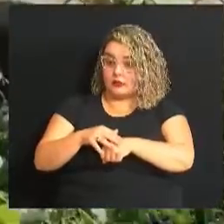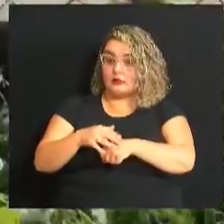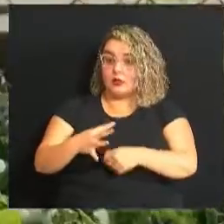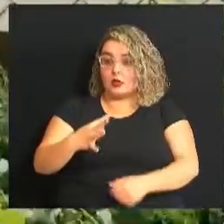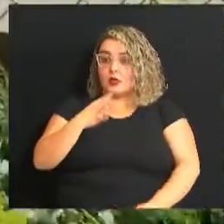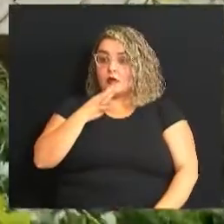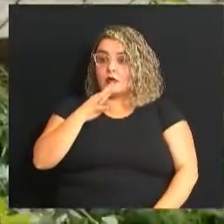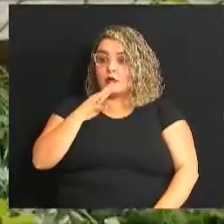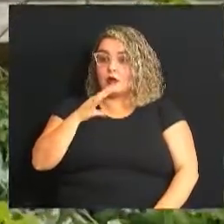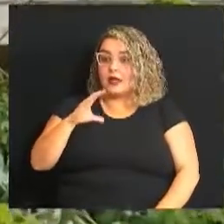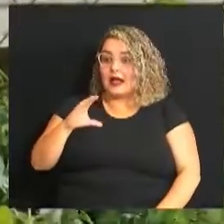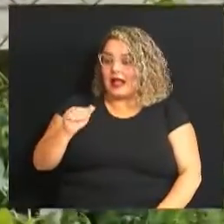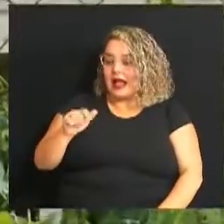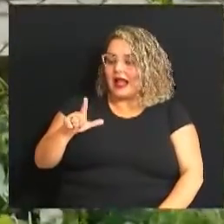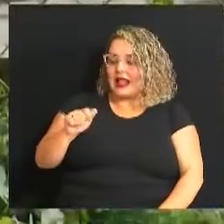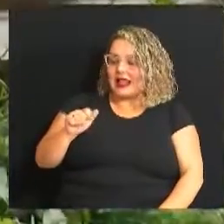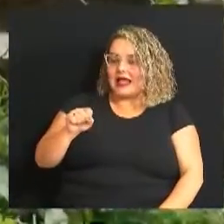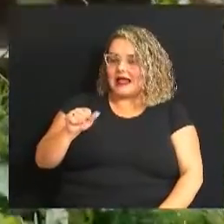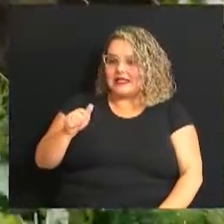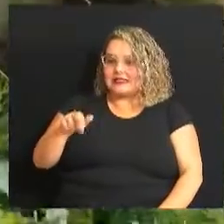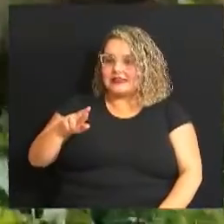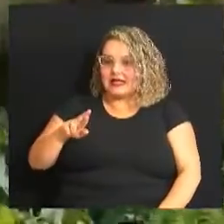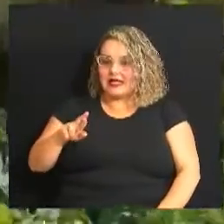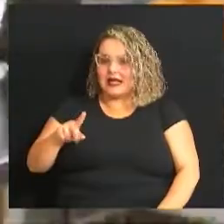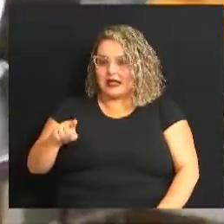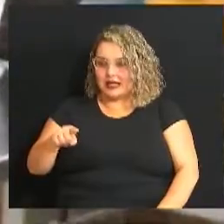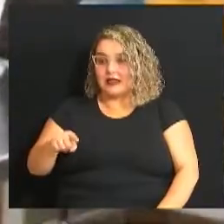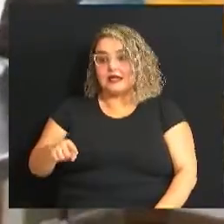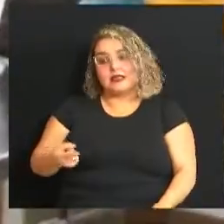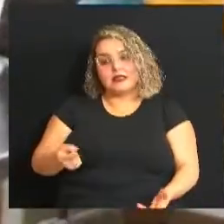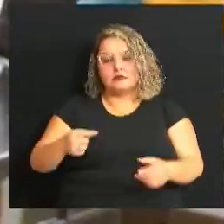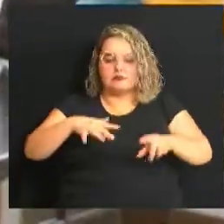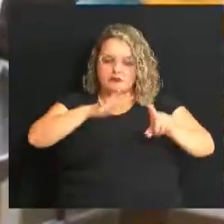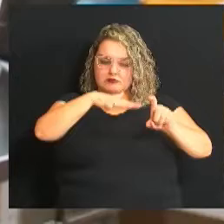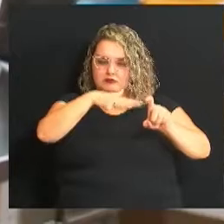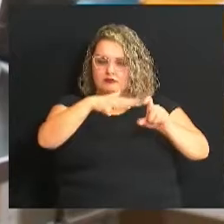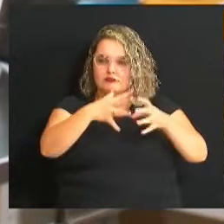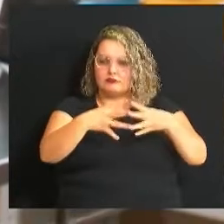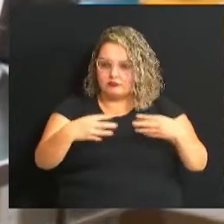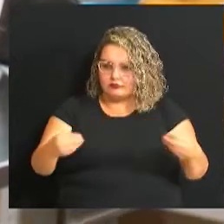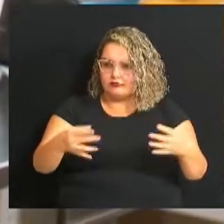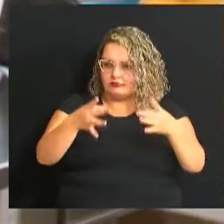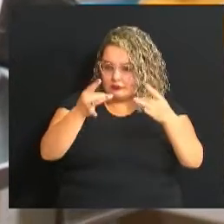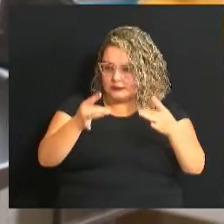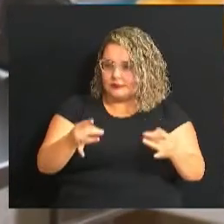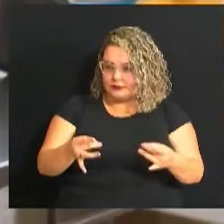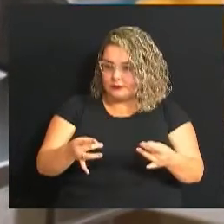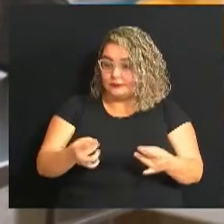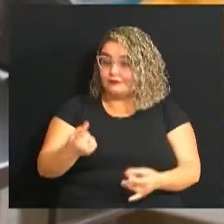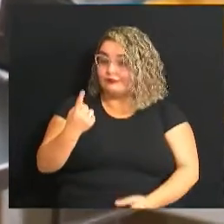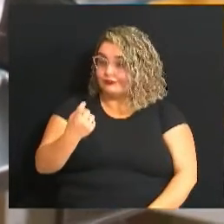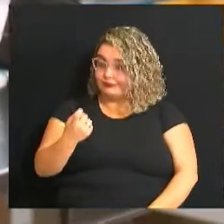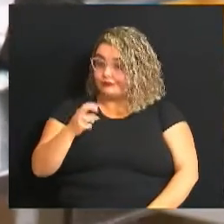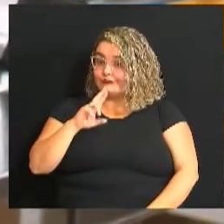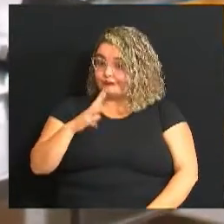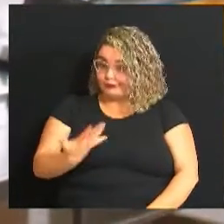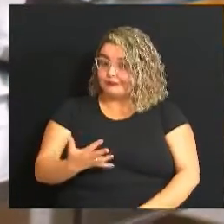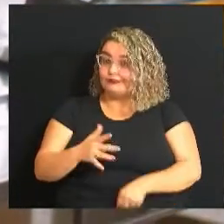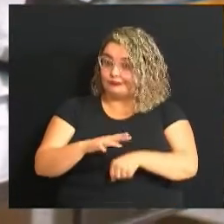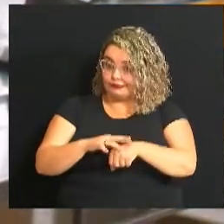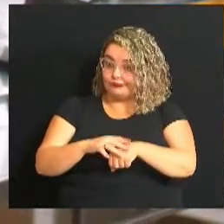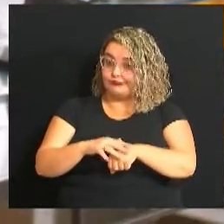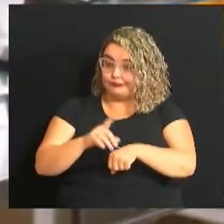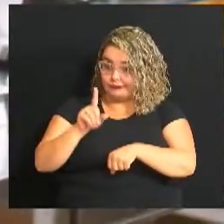como calazar, e desmistificar alguns mitos, como, por exemplo, que a única solução para essa doença é